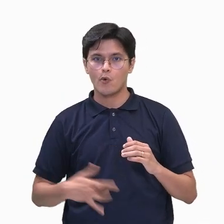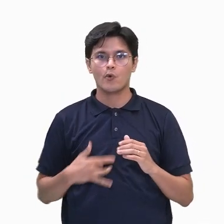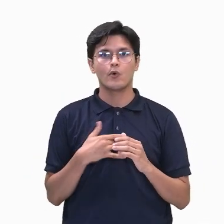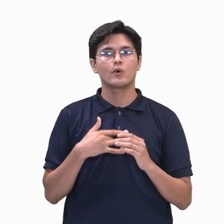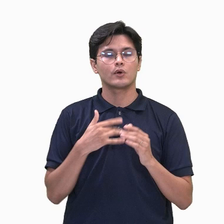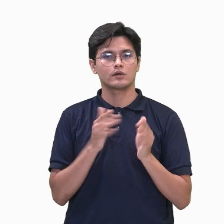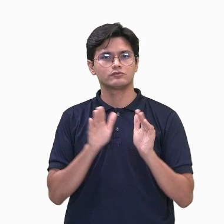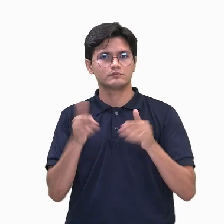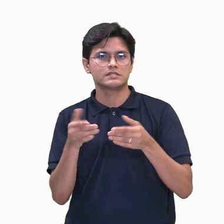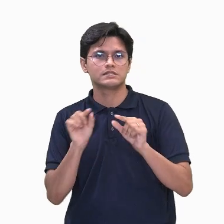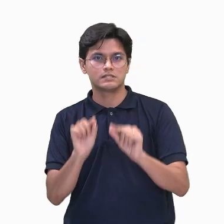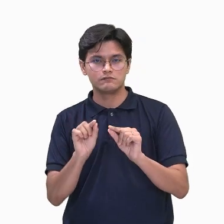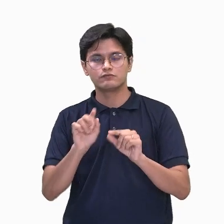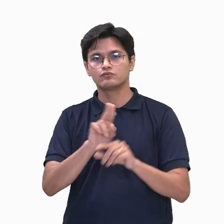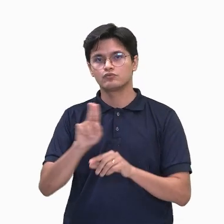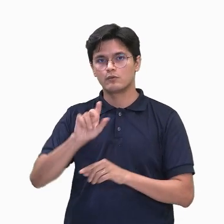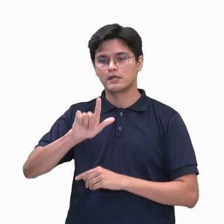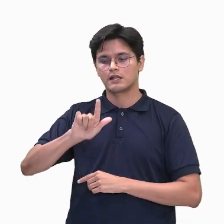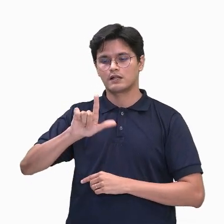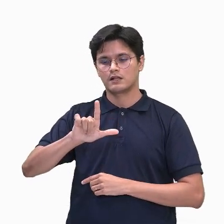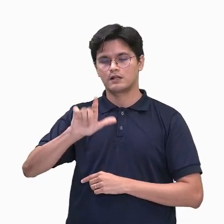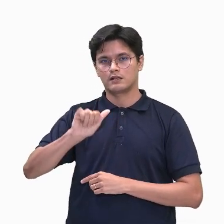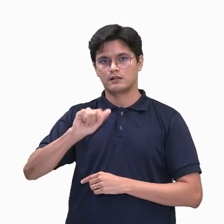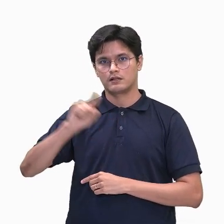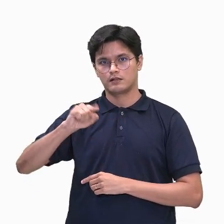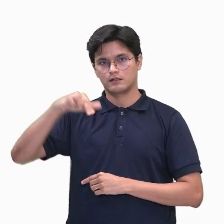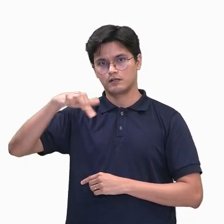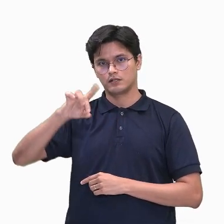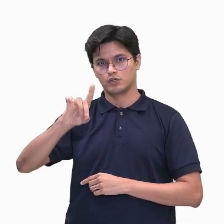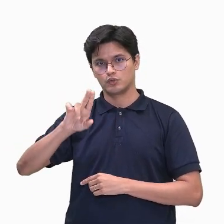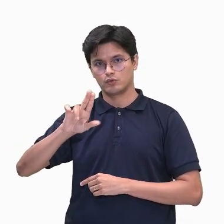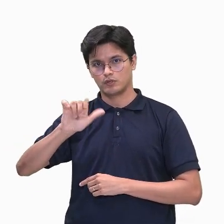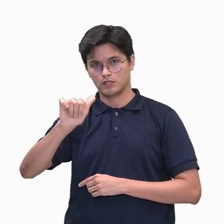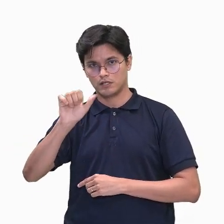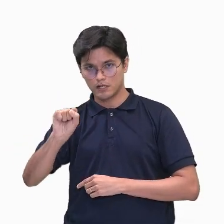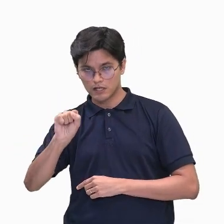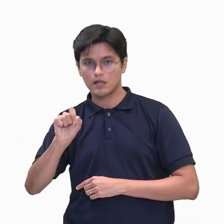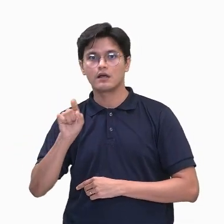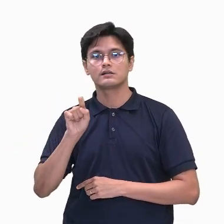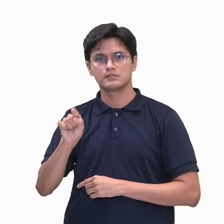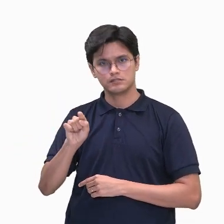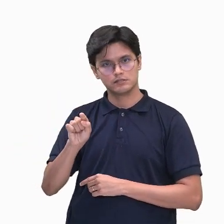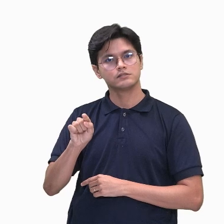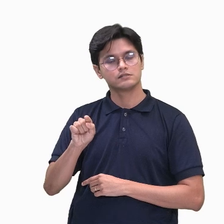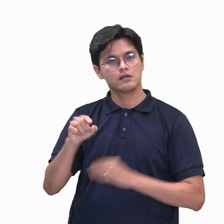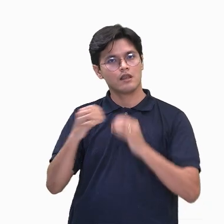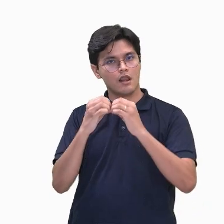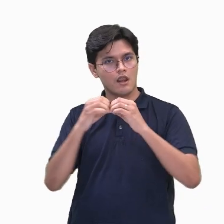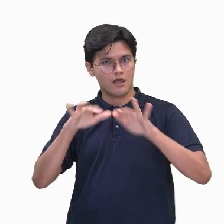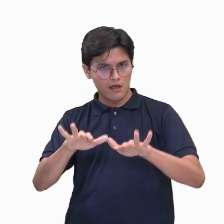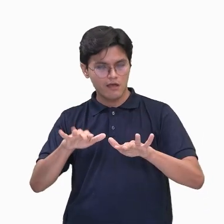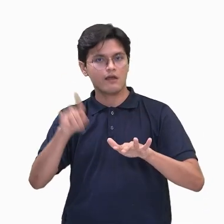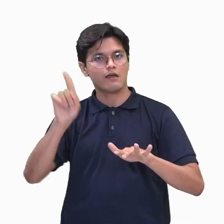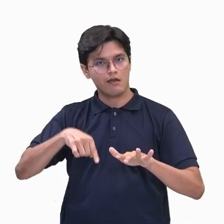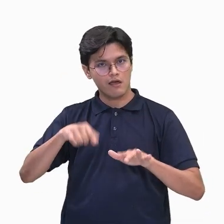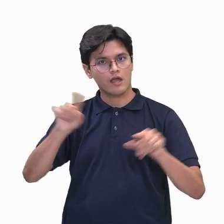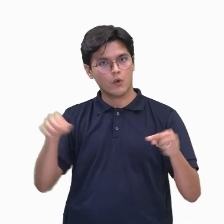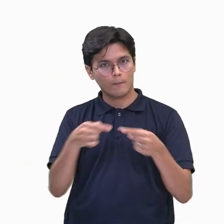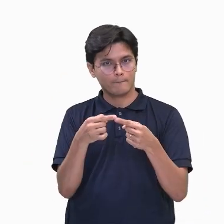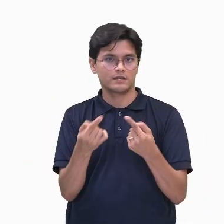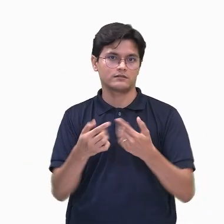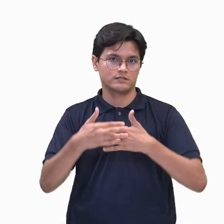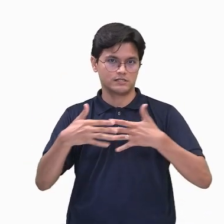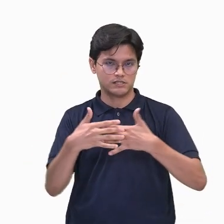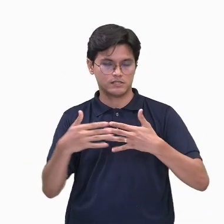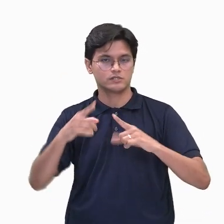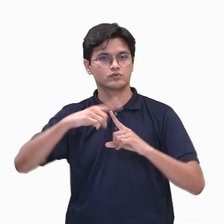chamados glândulas, né? Então a gente vai encontrar essas glândulas, e as glândulas são tecido epitelial, né? Como a gente pôde observar,